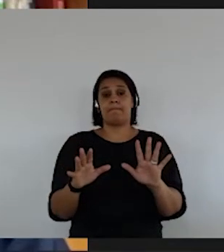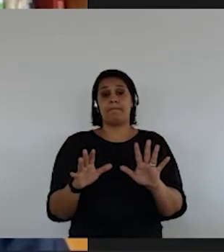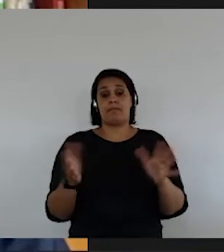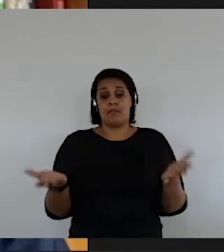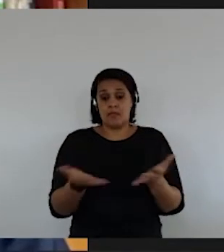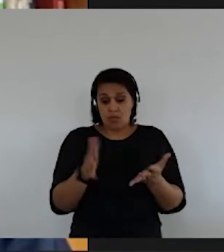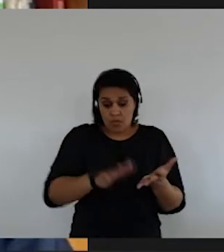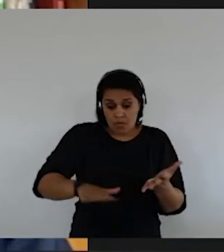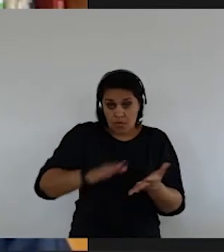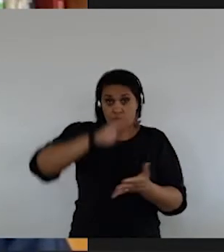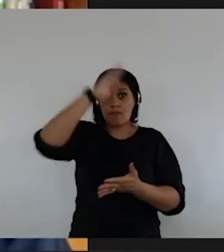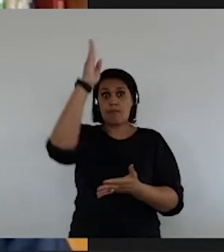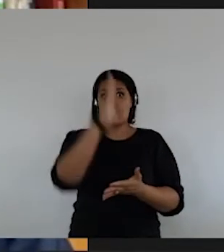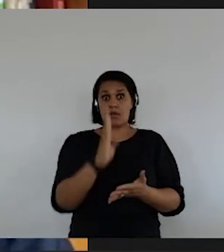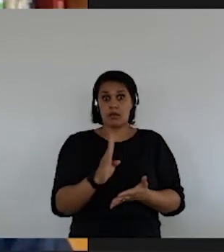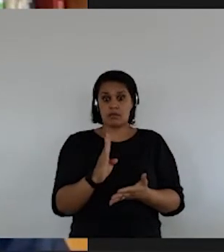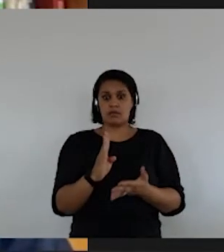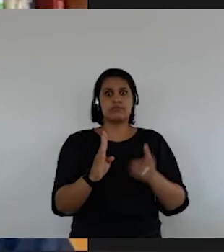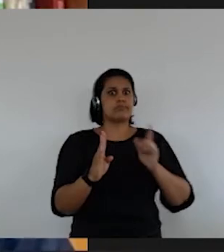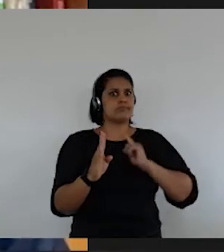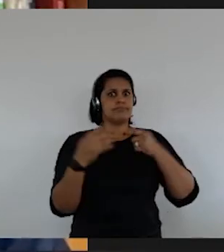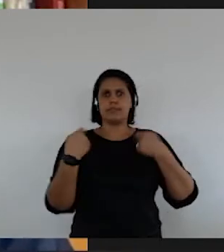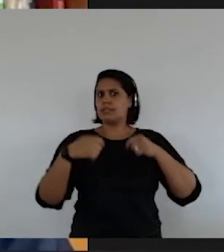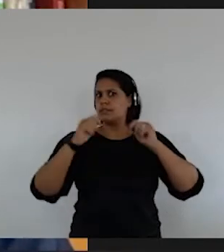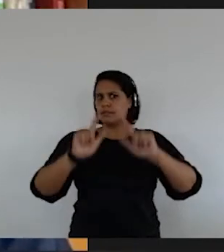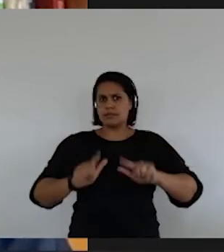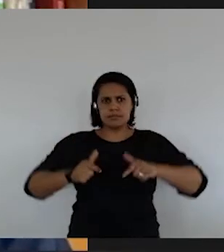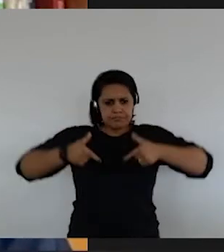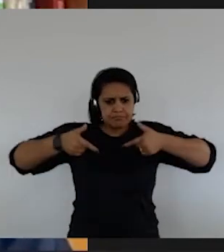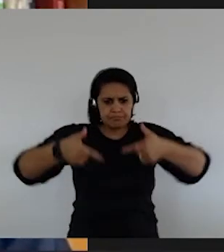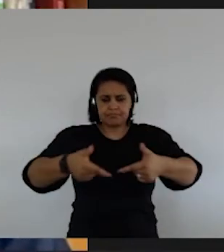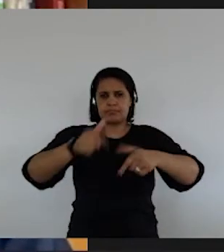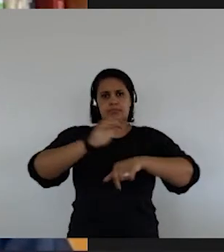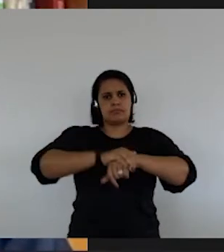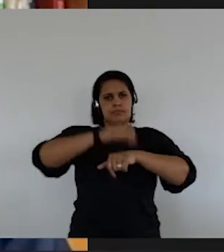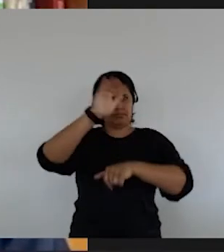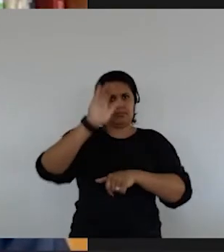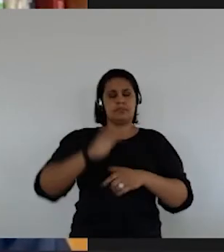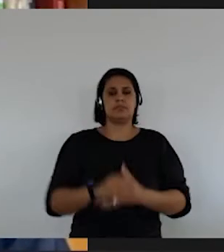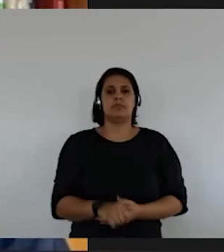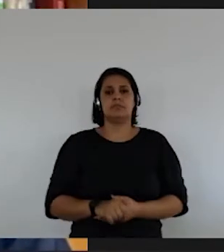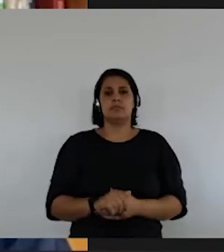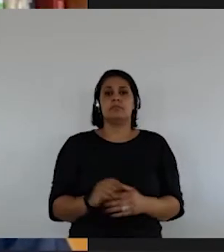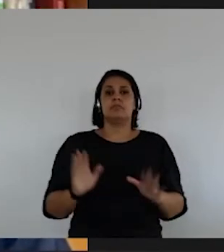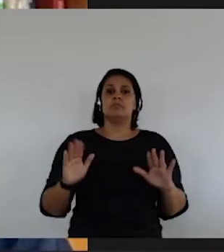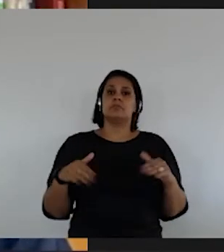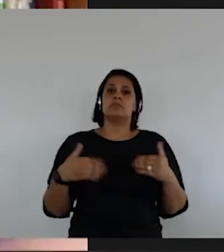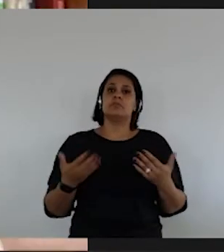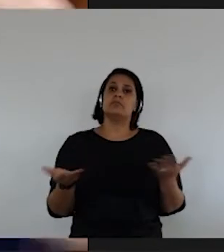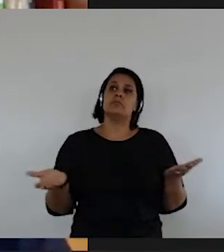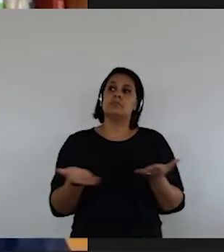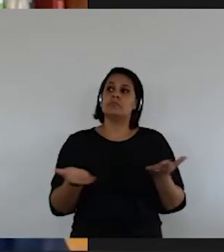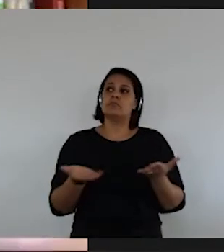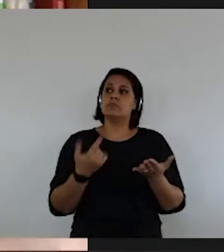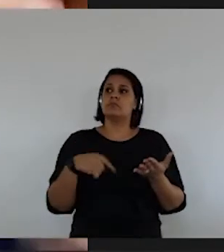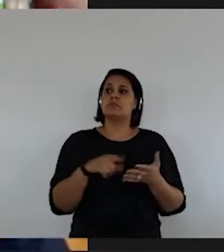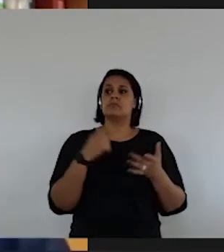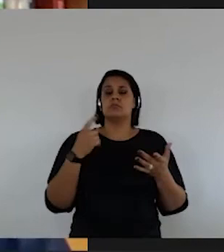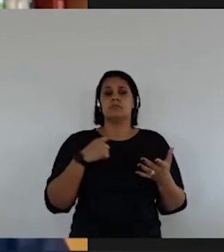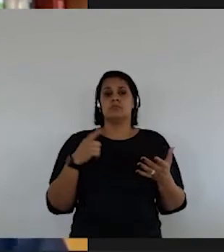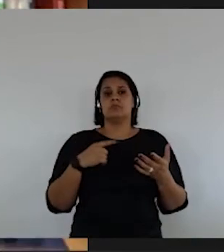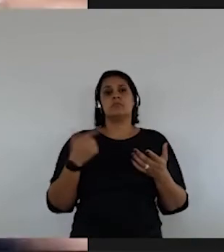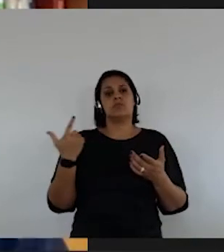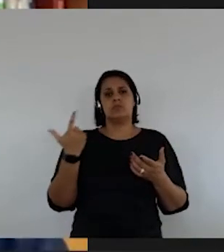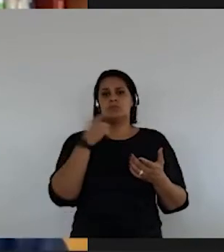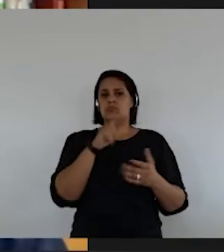como o brasileiro, muito tem que se fazer. Então, aqui nós temos, aos poucos, uma